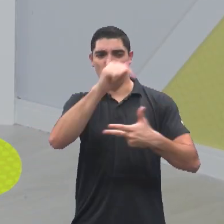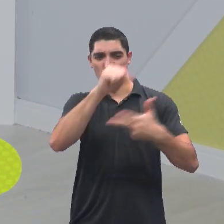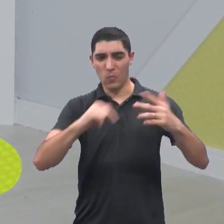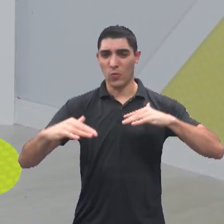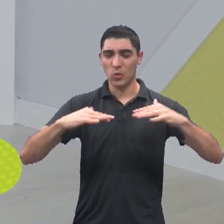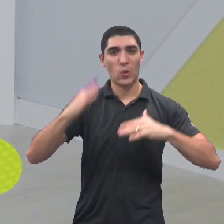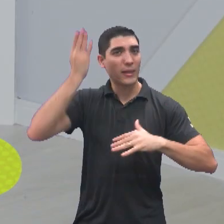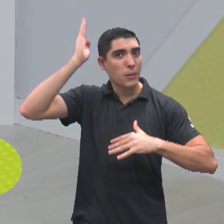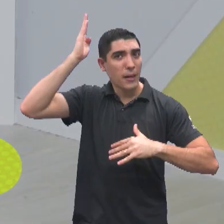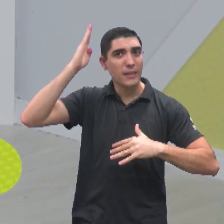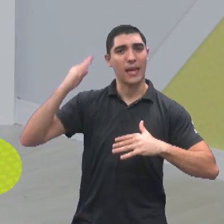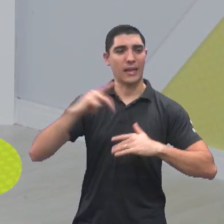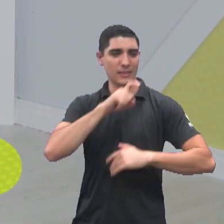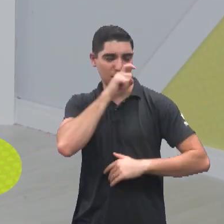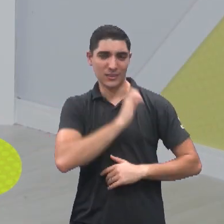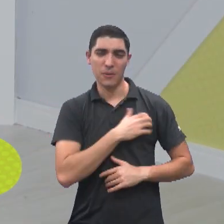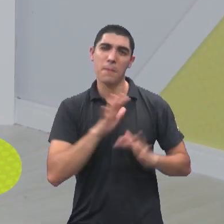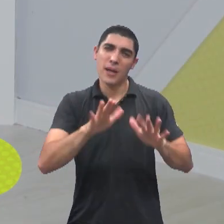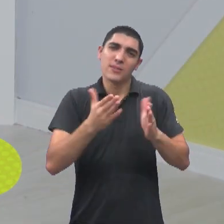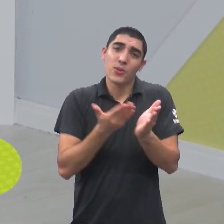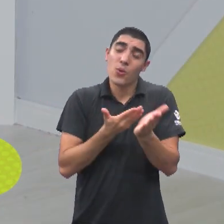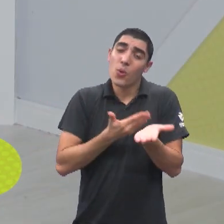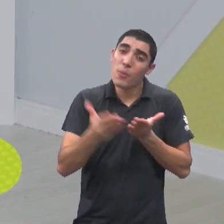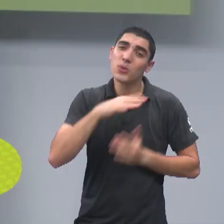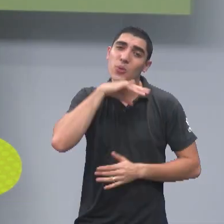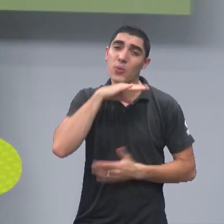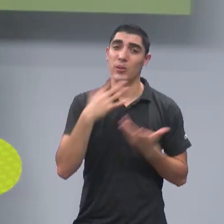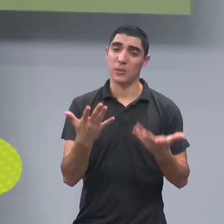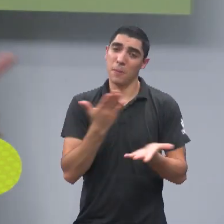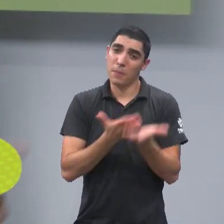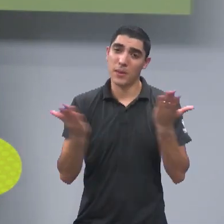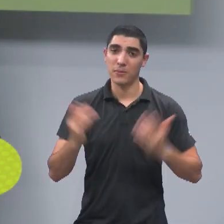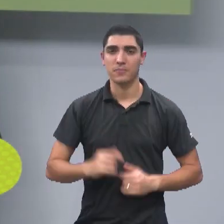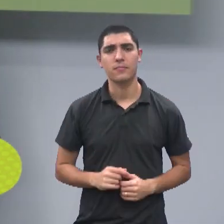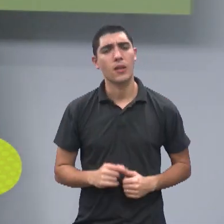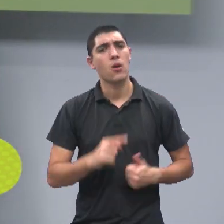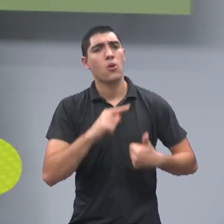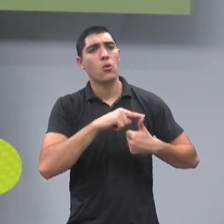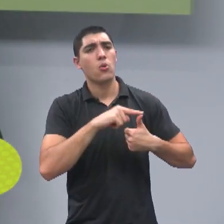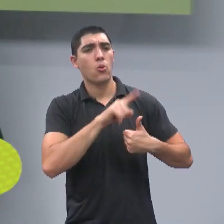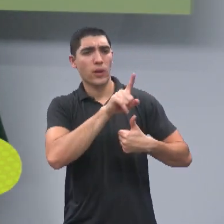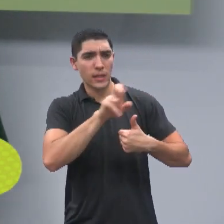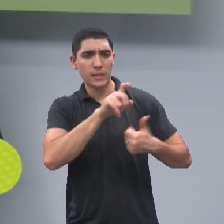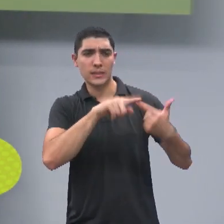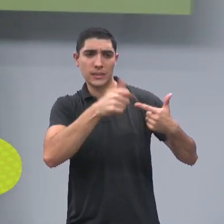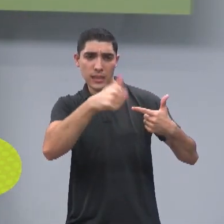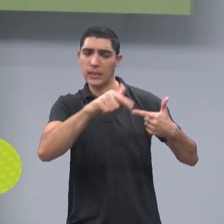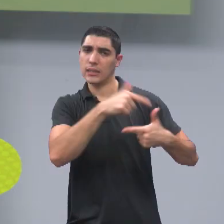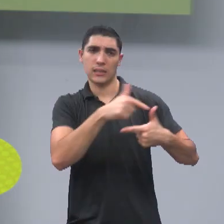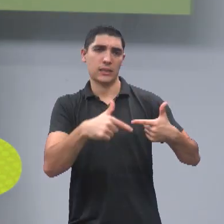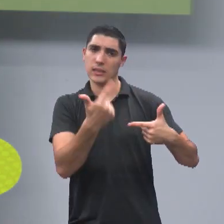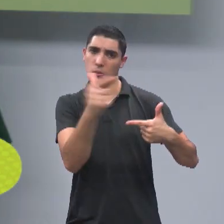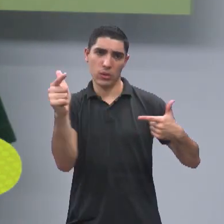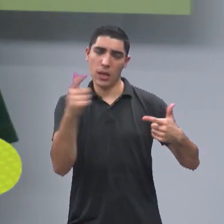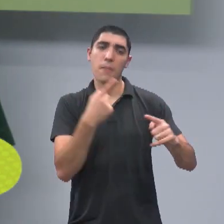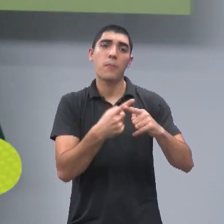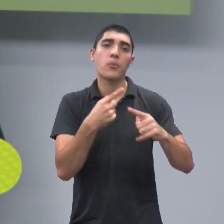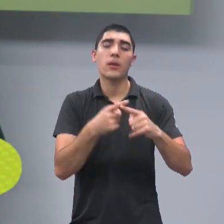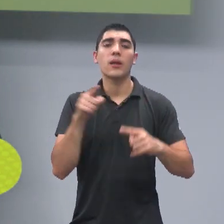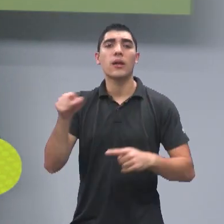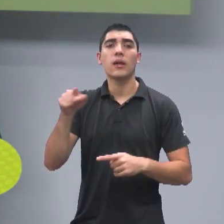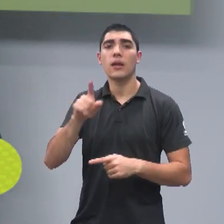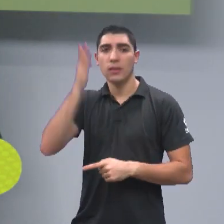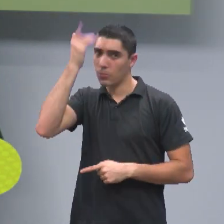derrota começou mal, começou perdendo por 1-0 para a Inter de Limeira. Sub-15 e 17 não tem, porque o Taubaté não tem essas categorias, mas o sub-20